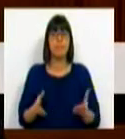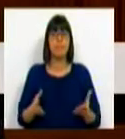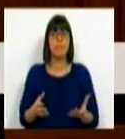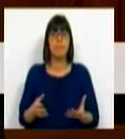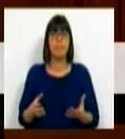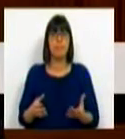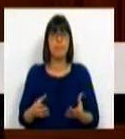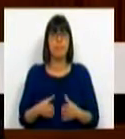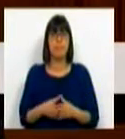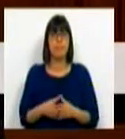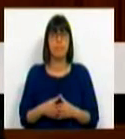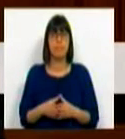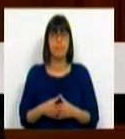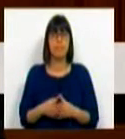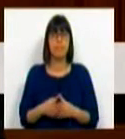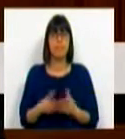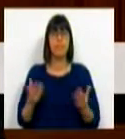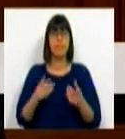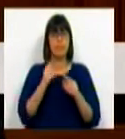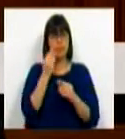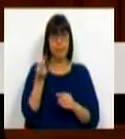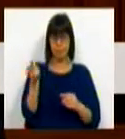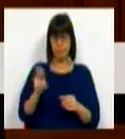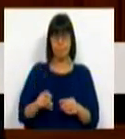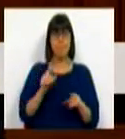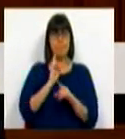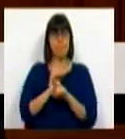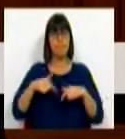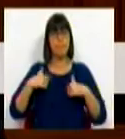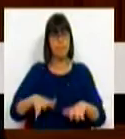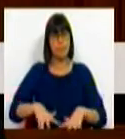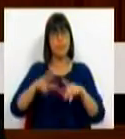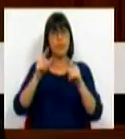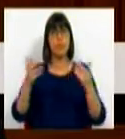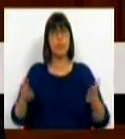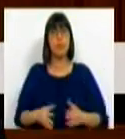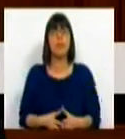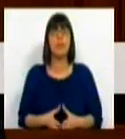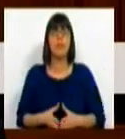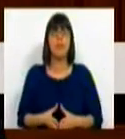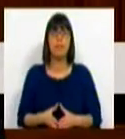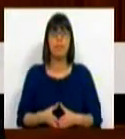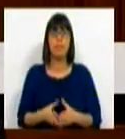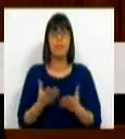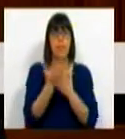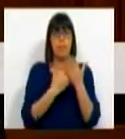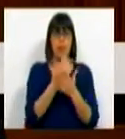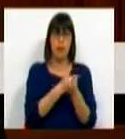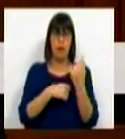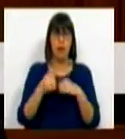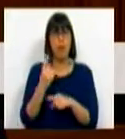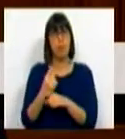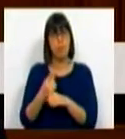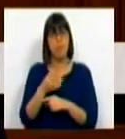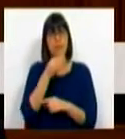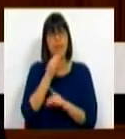aconteceu, portanto, no fundo decorrente da própria evolução, não só do mercado imobiliário, mas neste